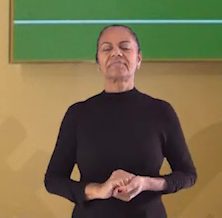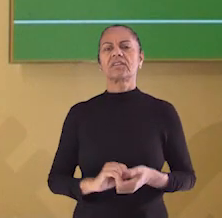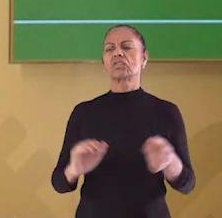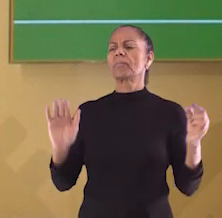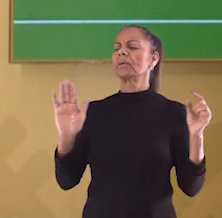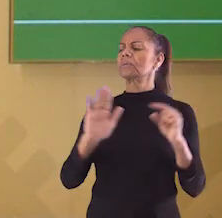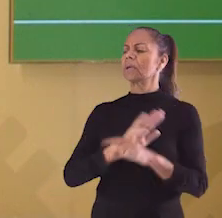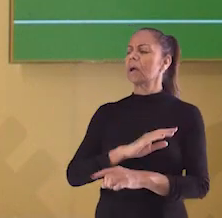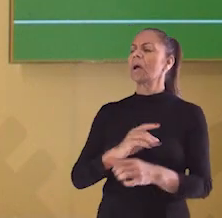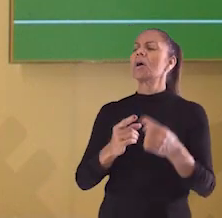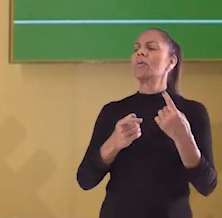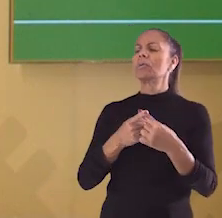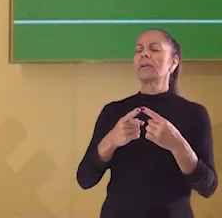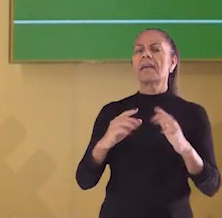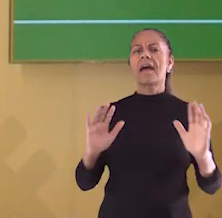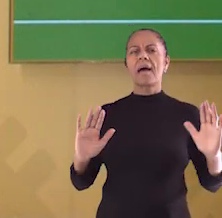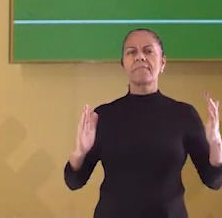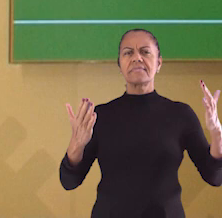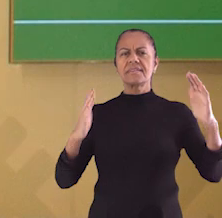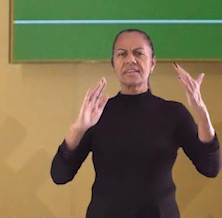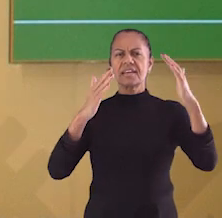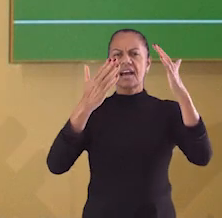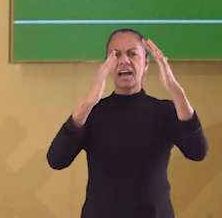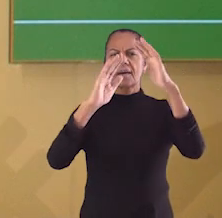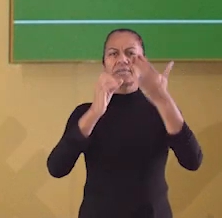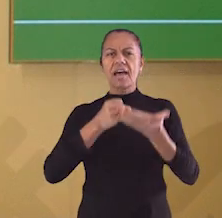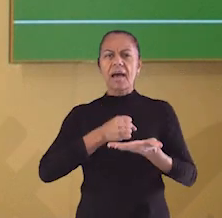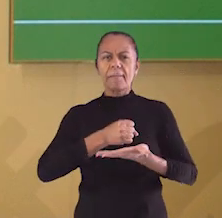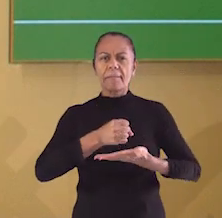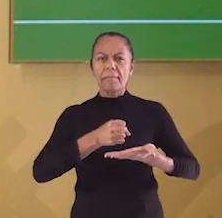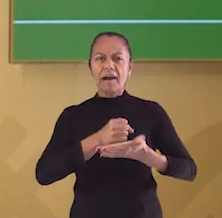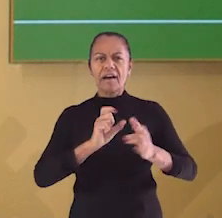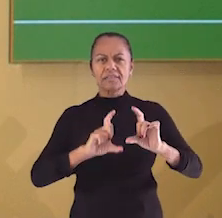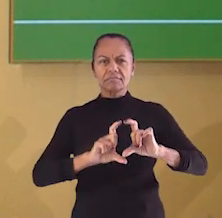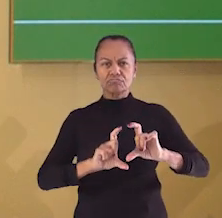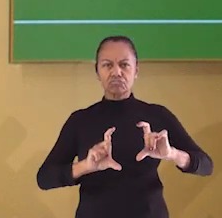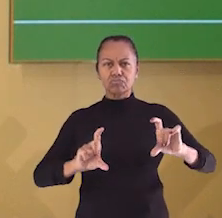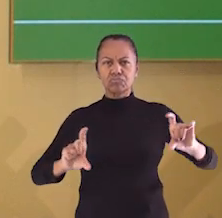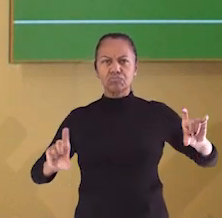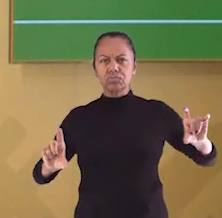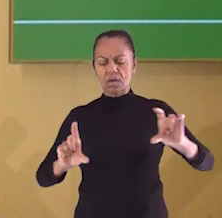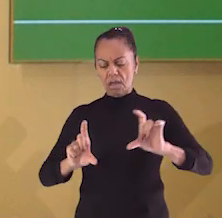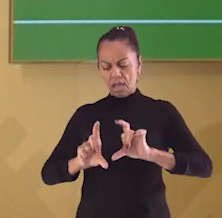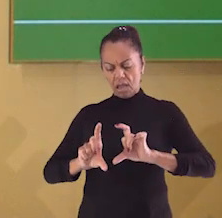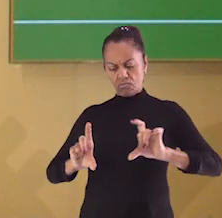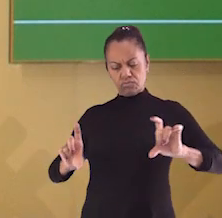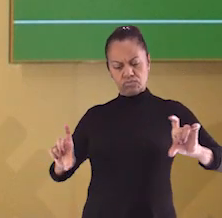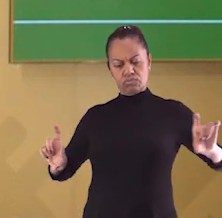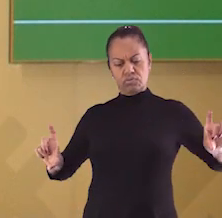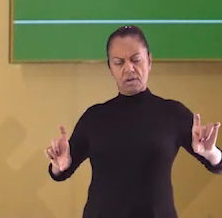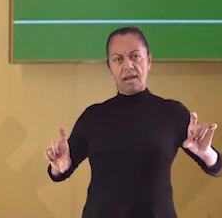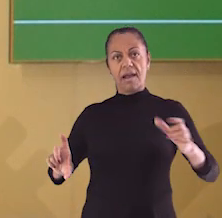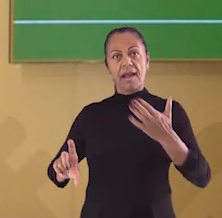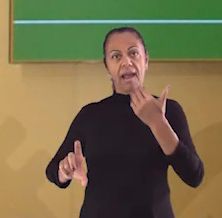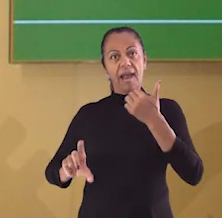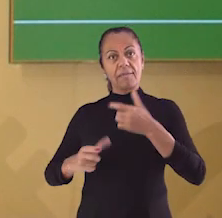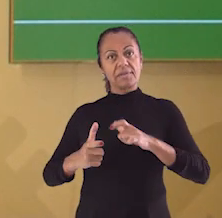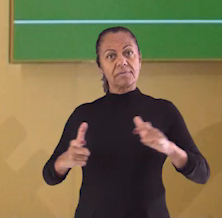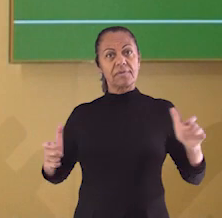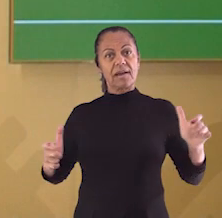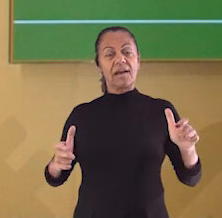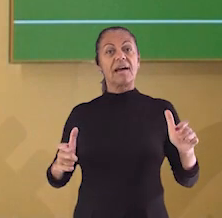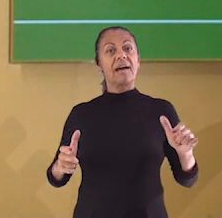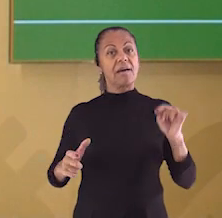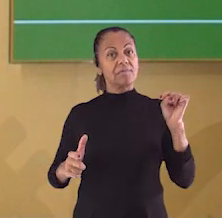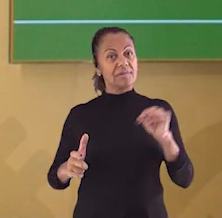me diz uma coisa primeiro. Por que a base da pirâmide, o que significa a base ter mais alimentos do